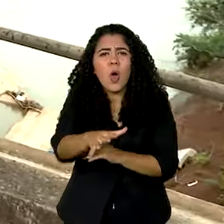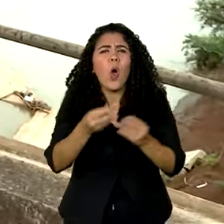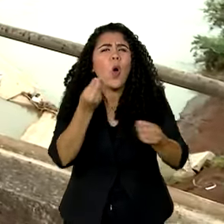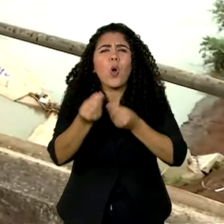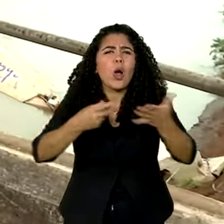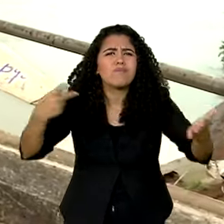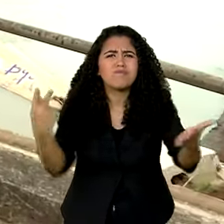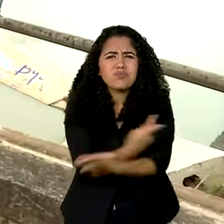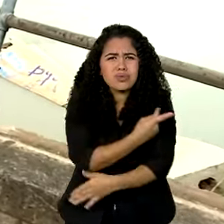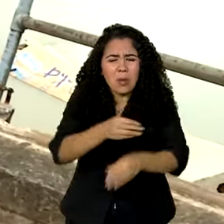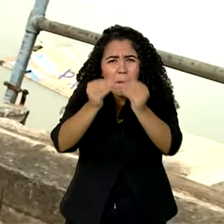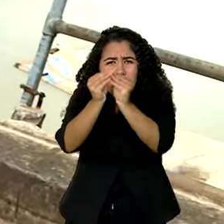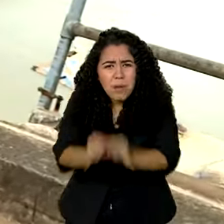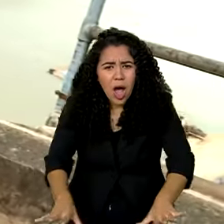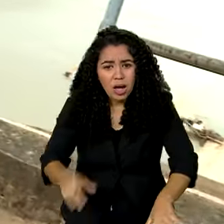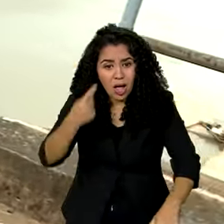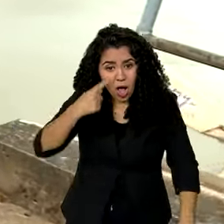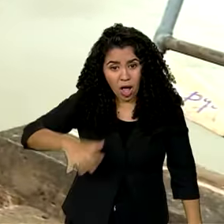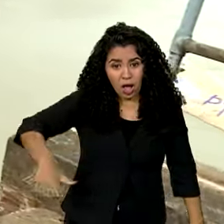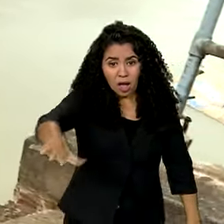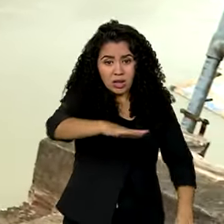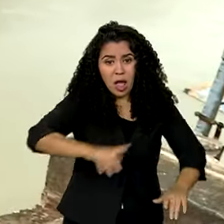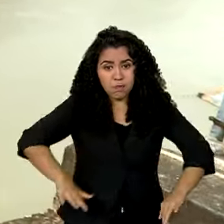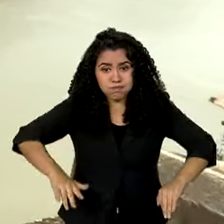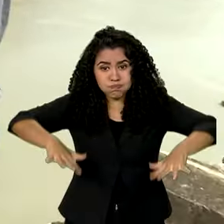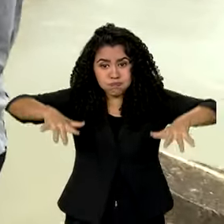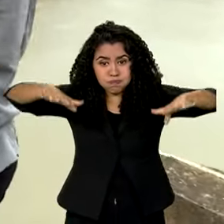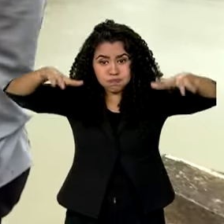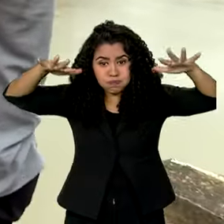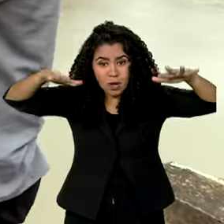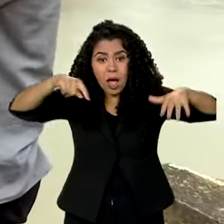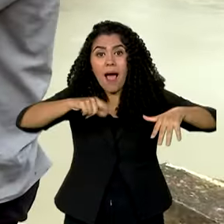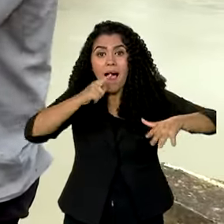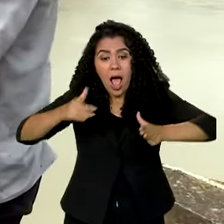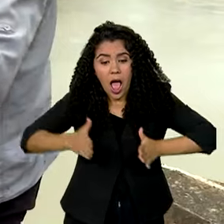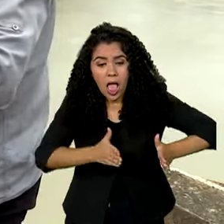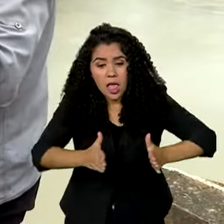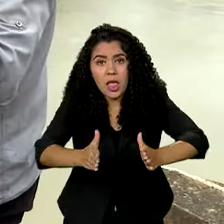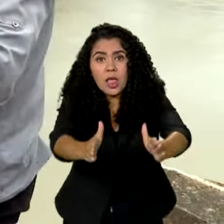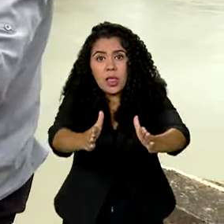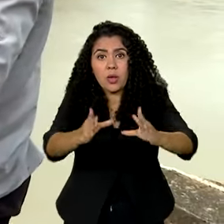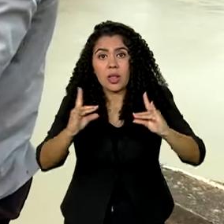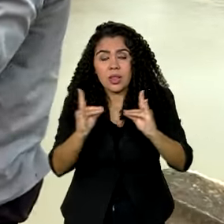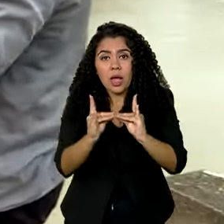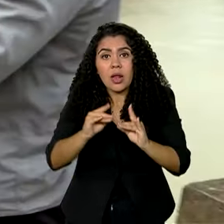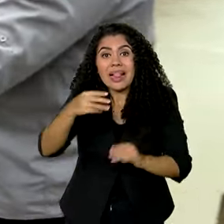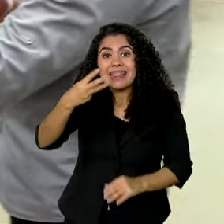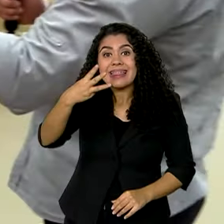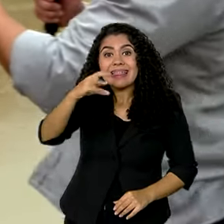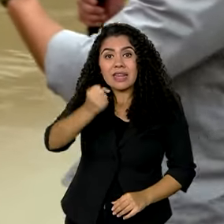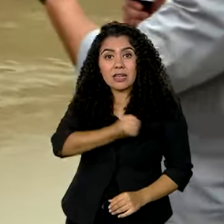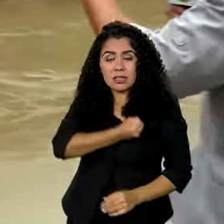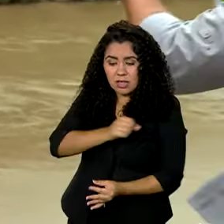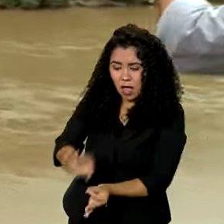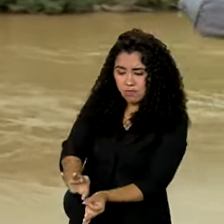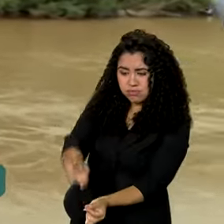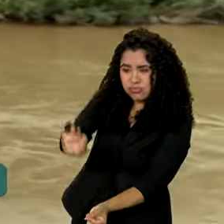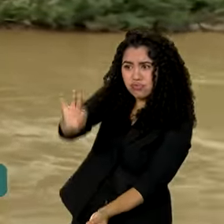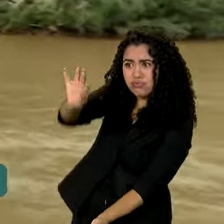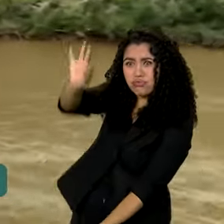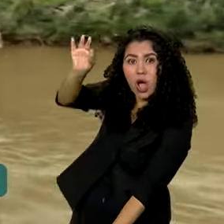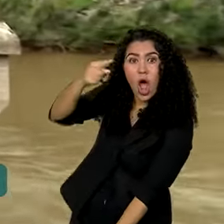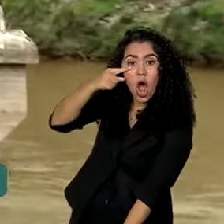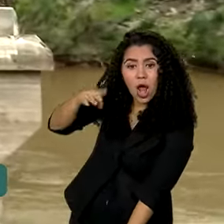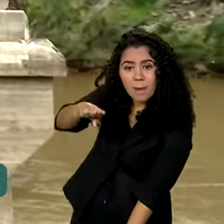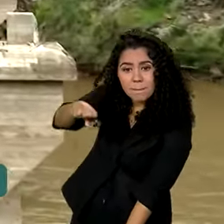todo esse espaço onde a gente está ficou submerso. O Rio Taquari subiu 30 metros. Ainda dá para ver a marca do nível onde